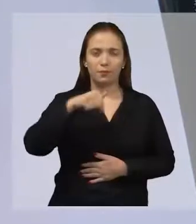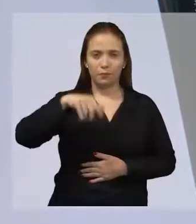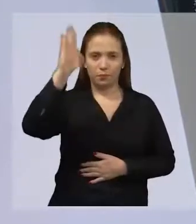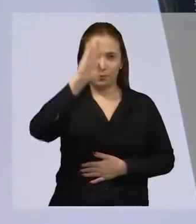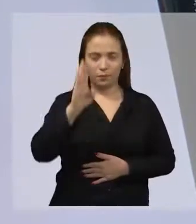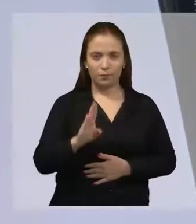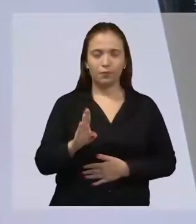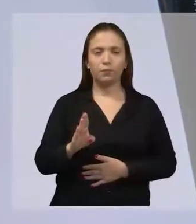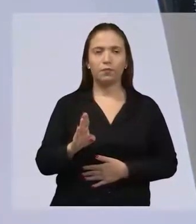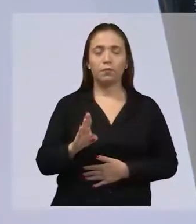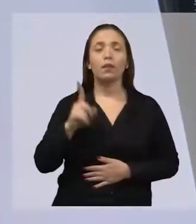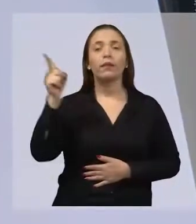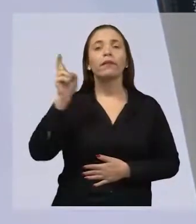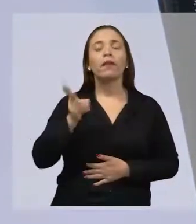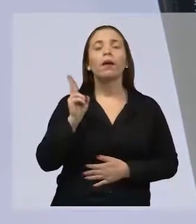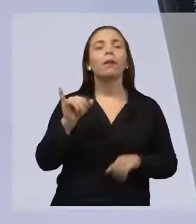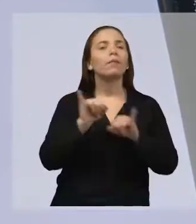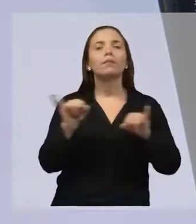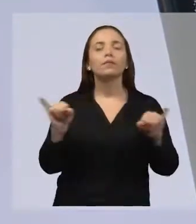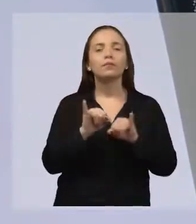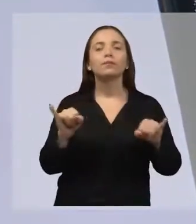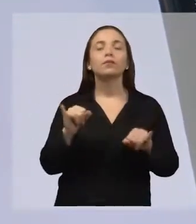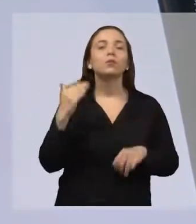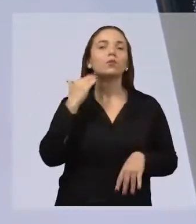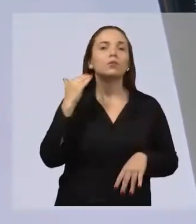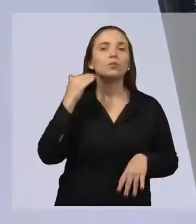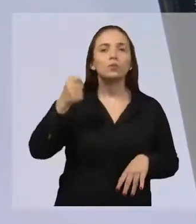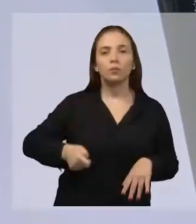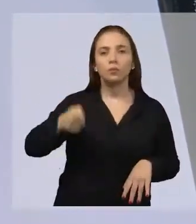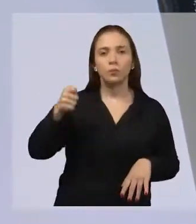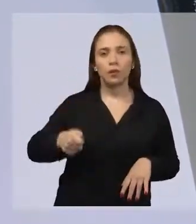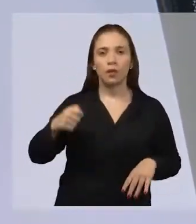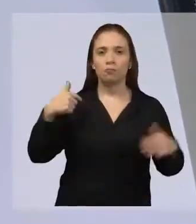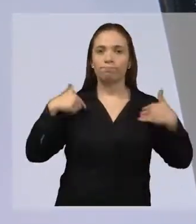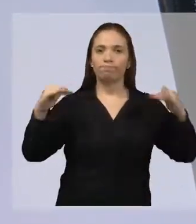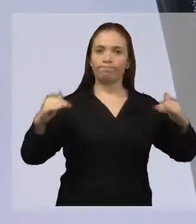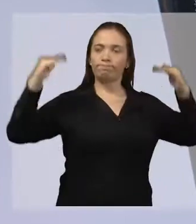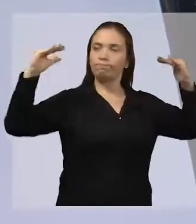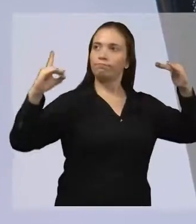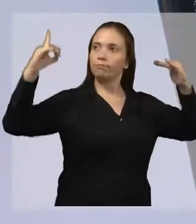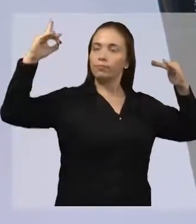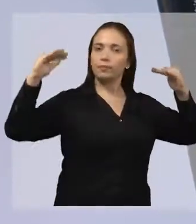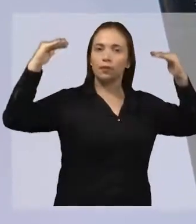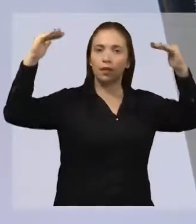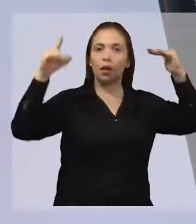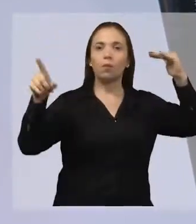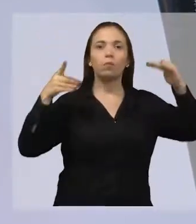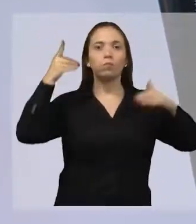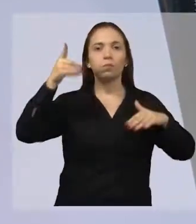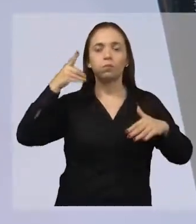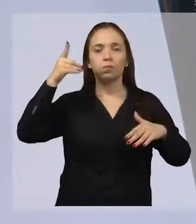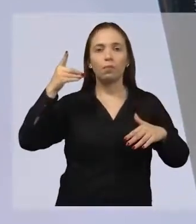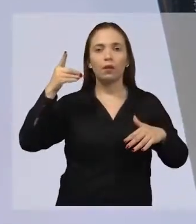representa um passo importante para que se possa finalmente começar a governar e a construir